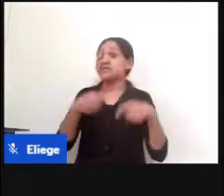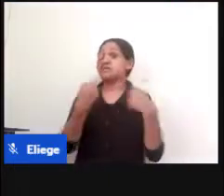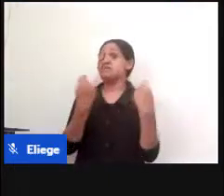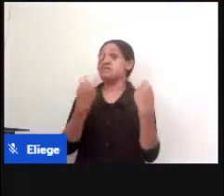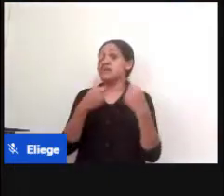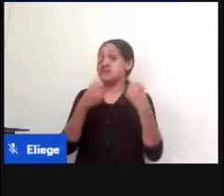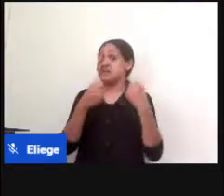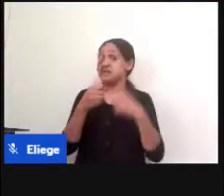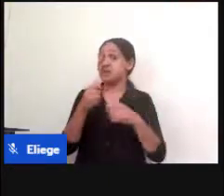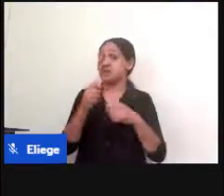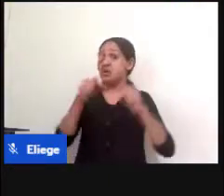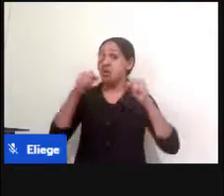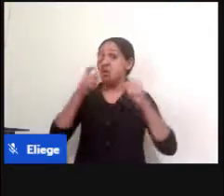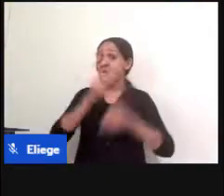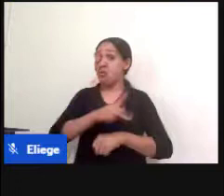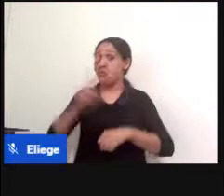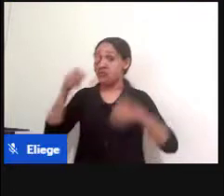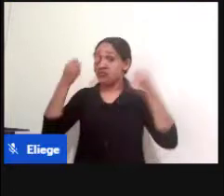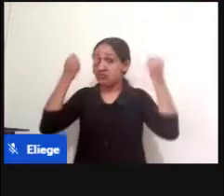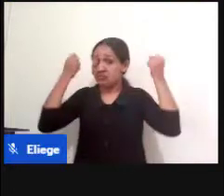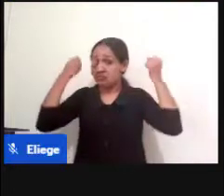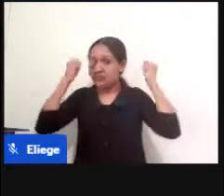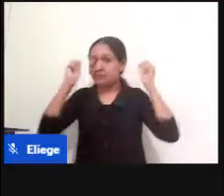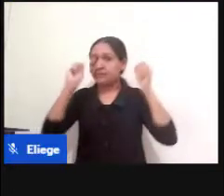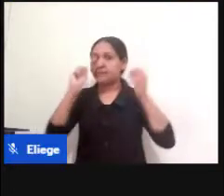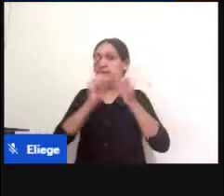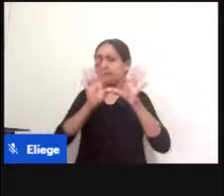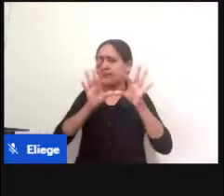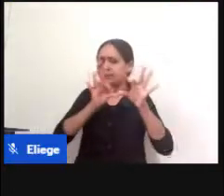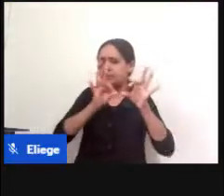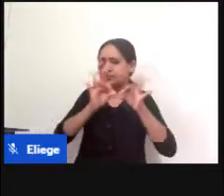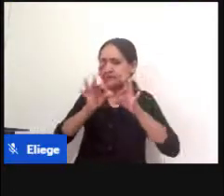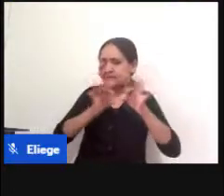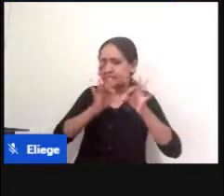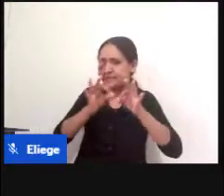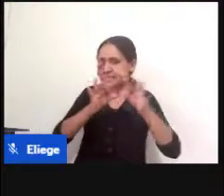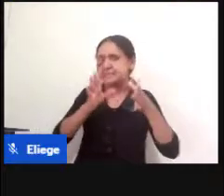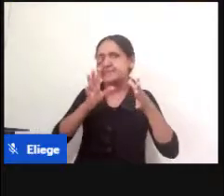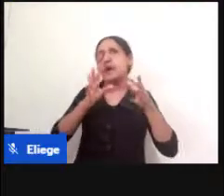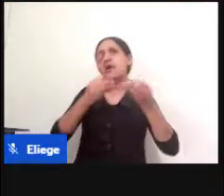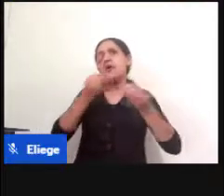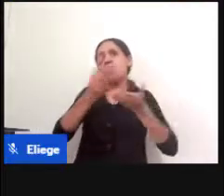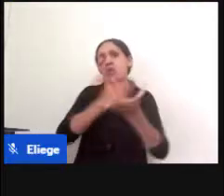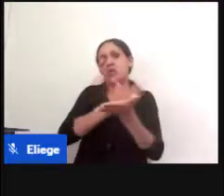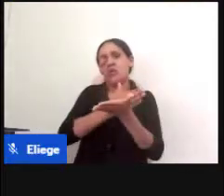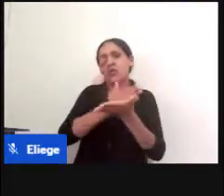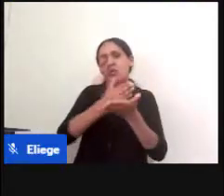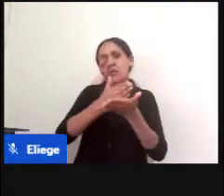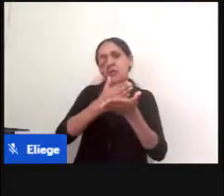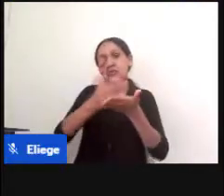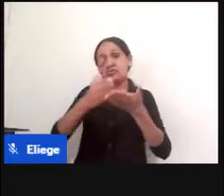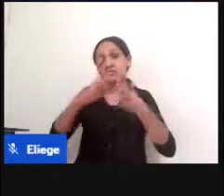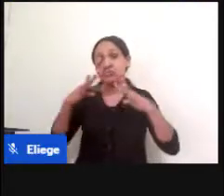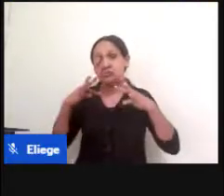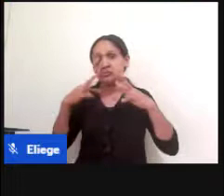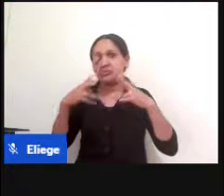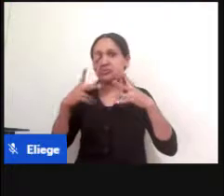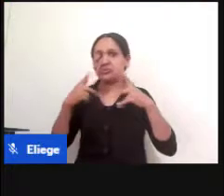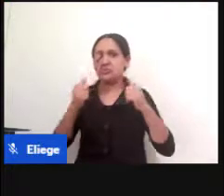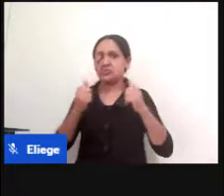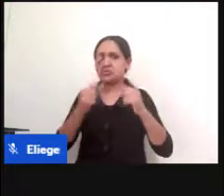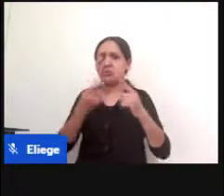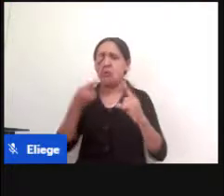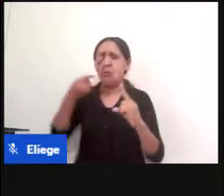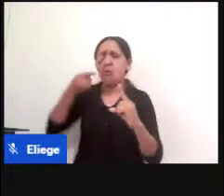para sistematizar essas práticas. Ter um começo, um meio, um fim, ter um objetivo, por que eu estou dando